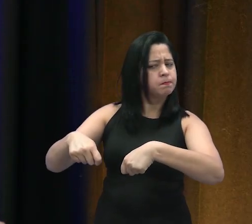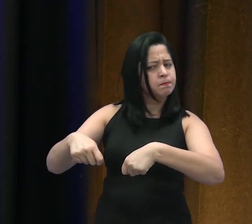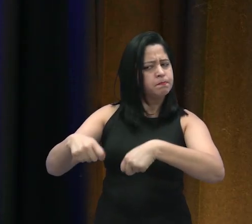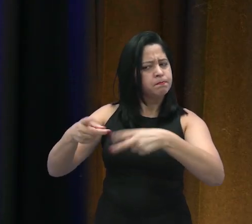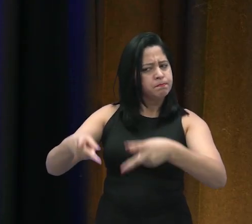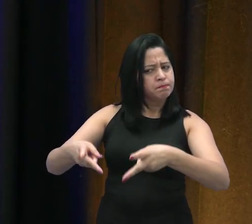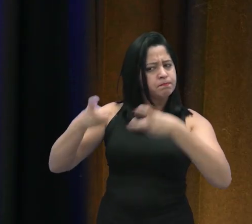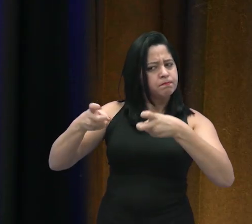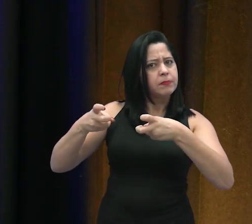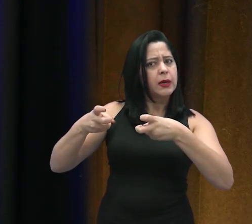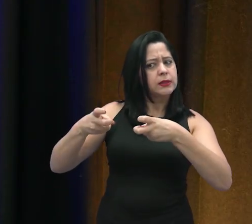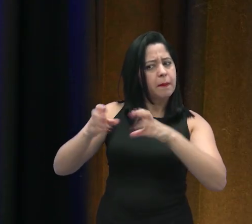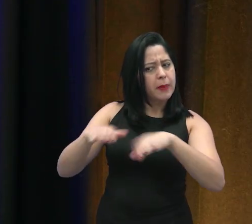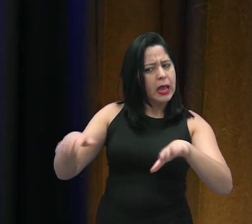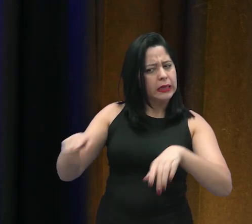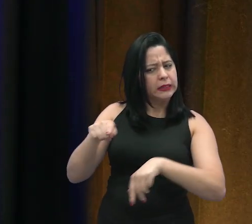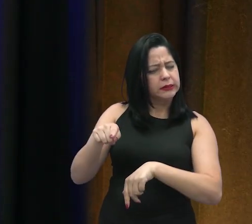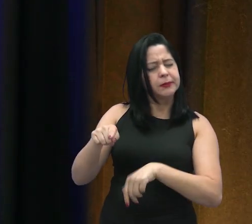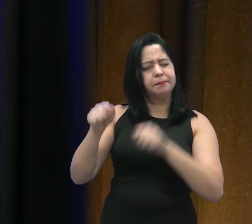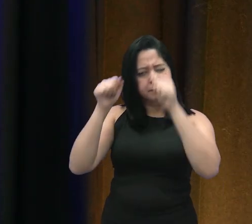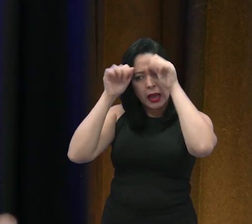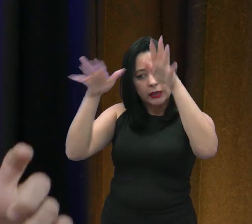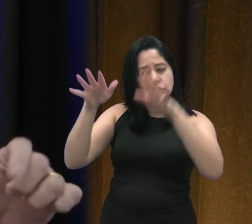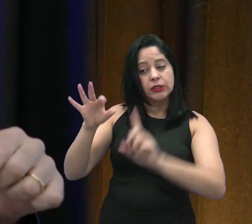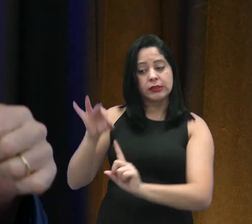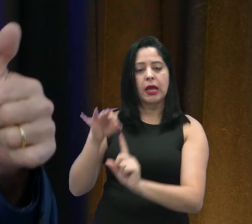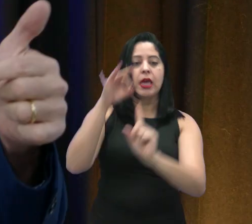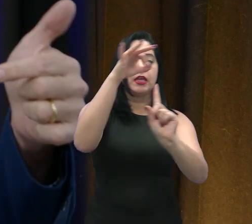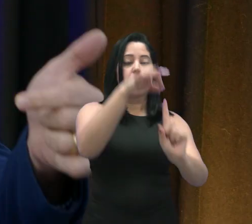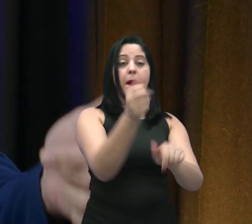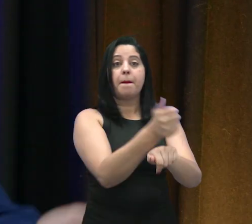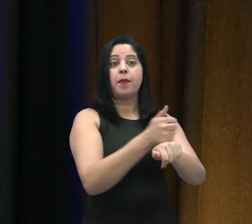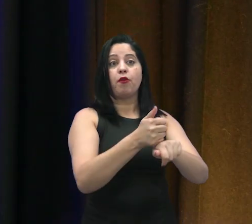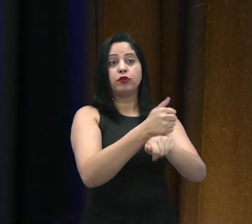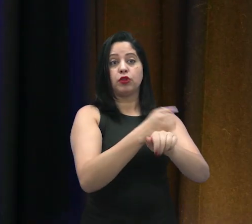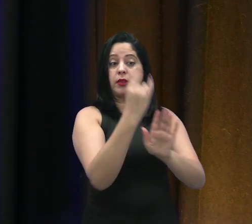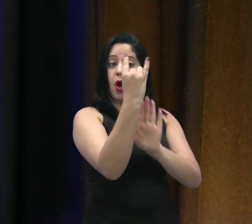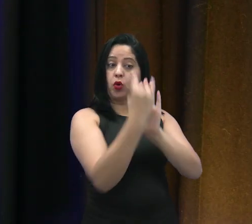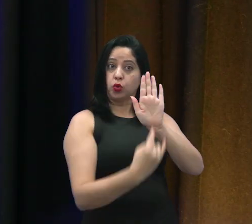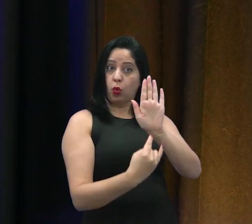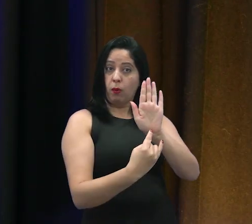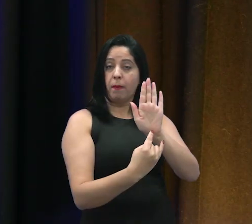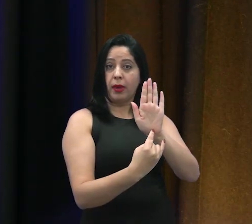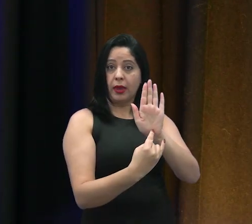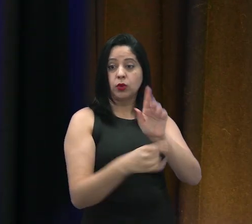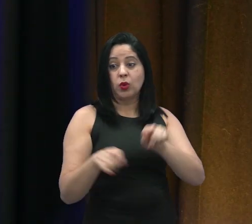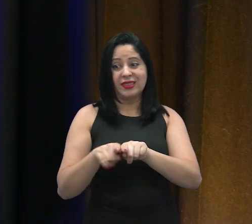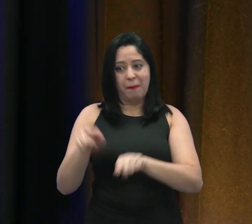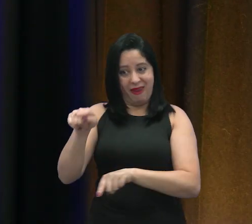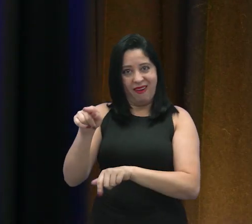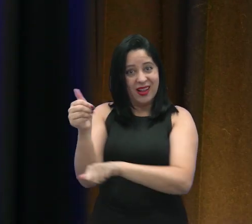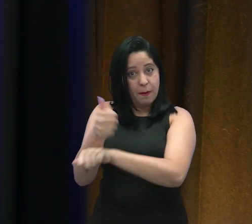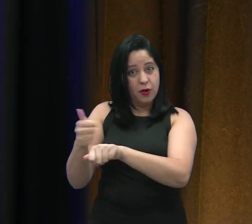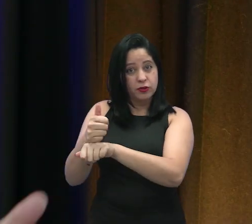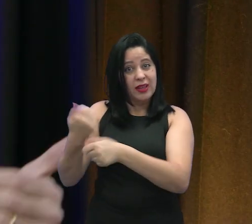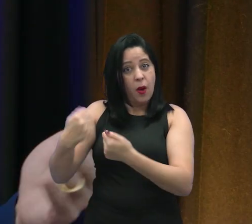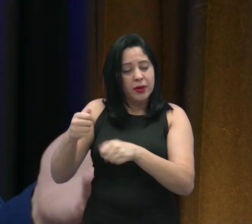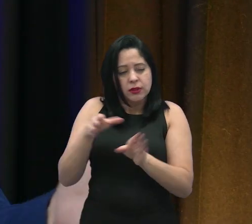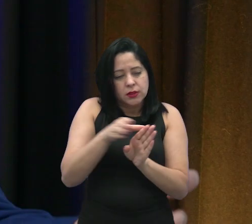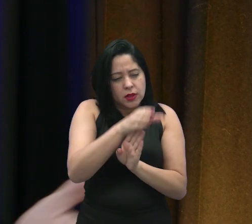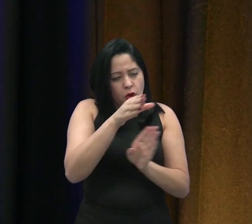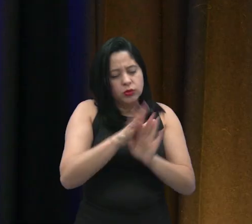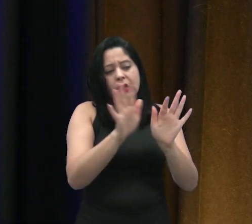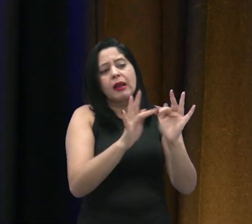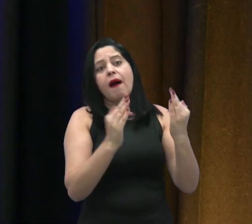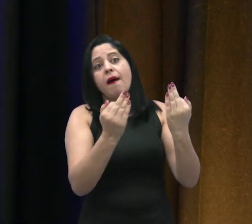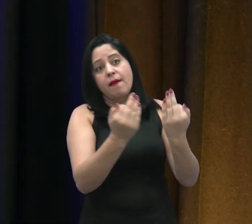já identificar que pode ser autista, encaminhar para um profissional para ter o laudo, orientar essa família a quais profissionais